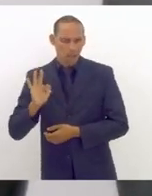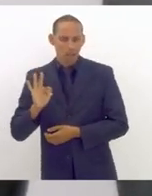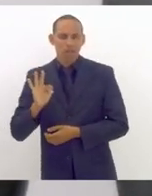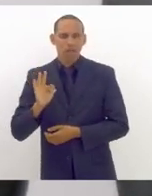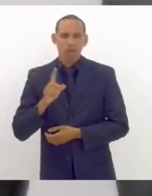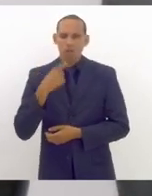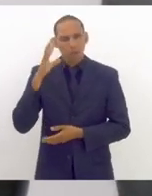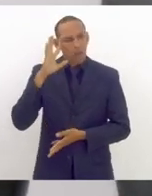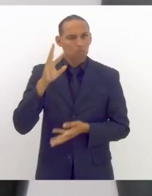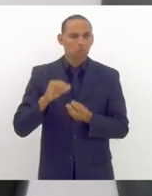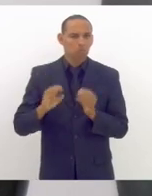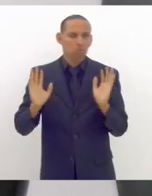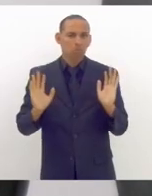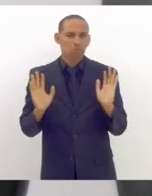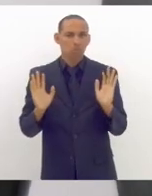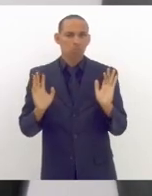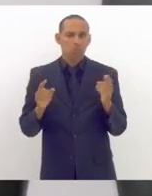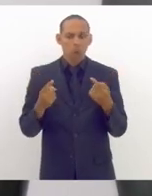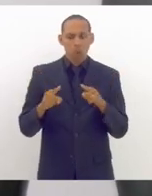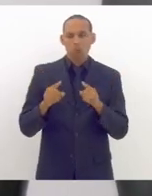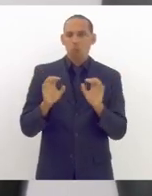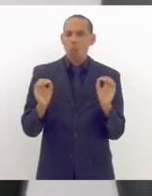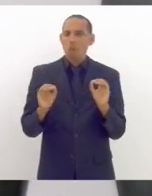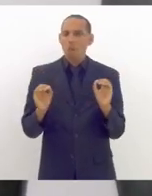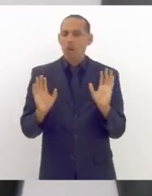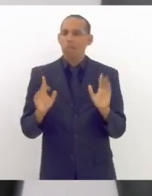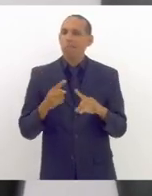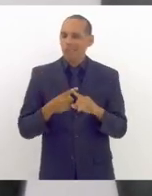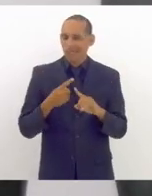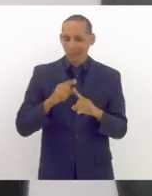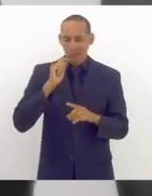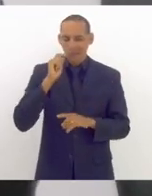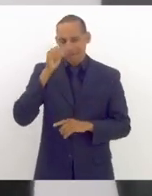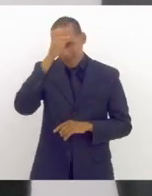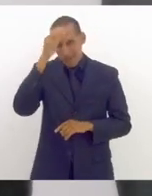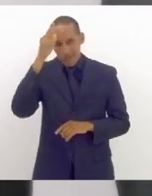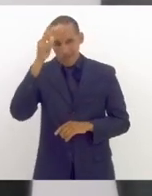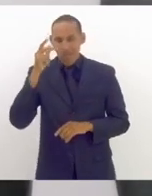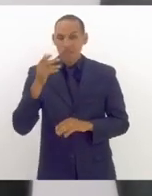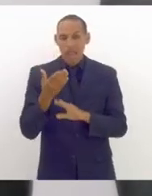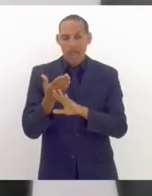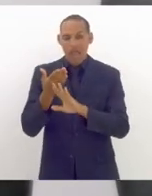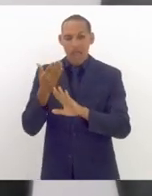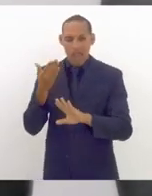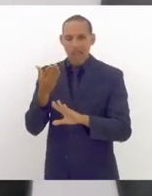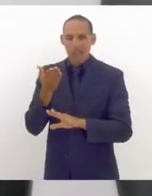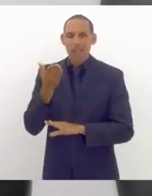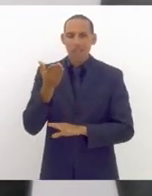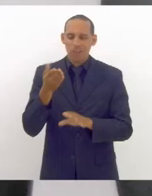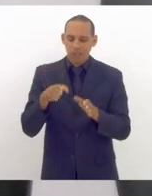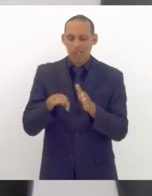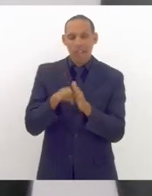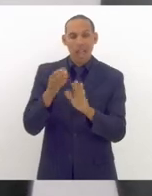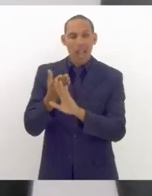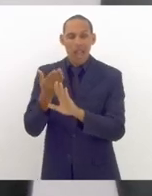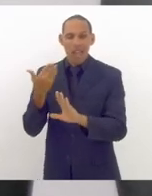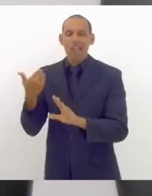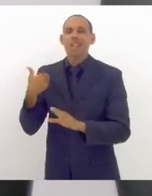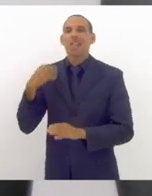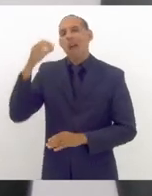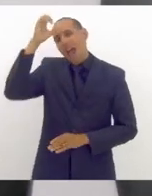entendimento nosso até porque o prefeito e eu falei que antes do senhor chegar eu tô tendo que